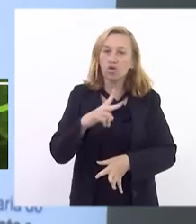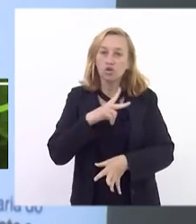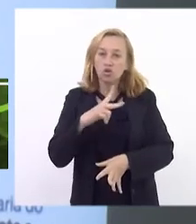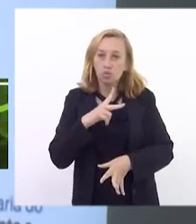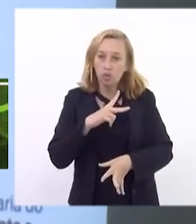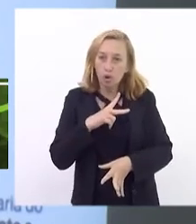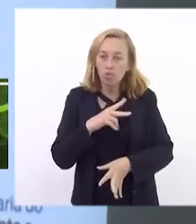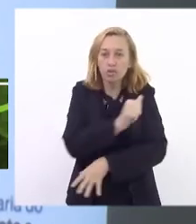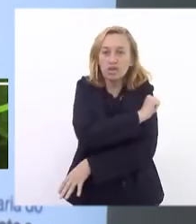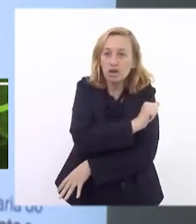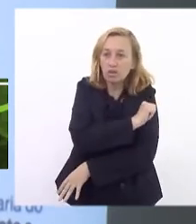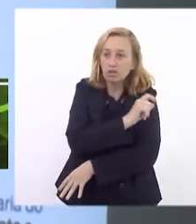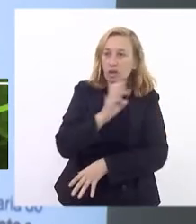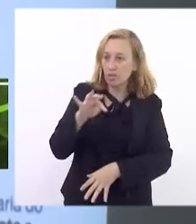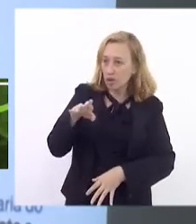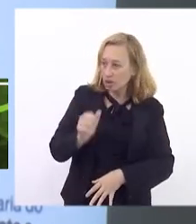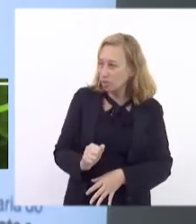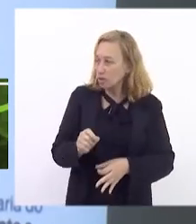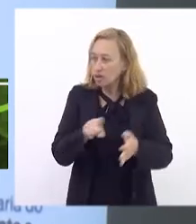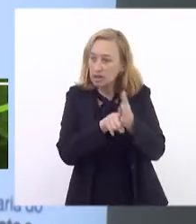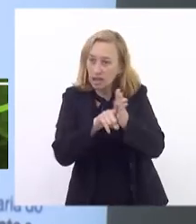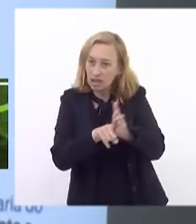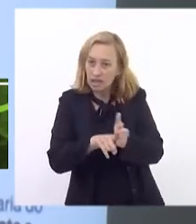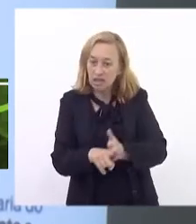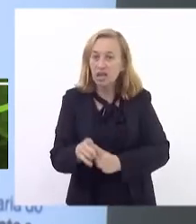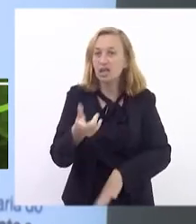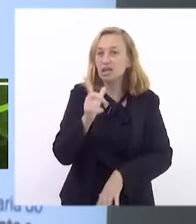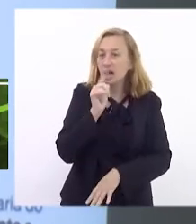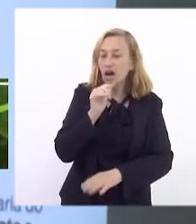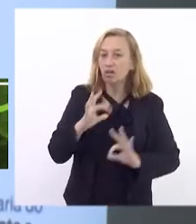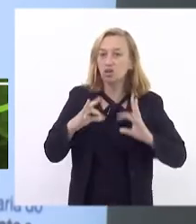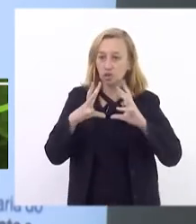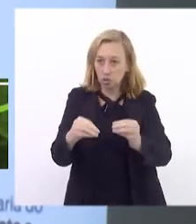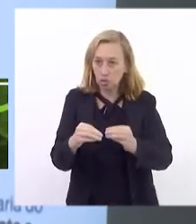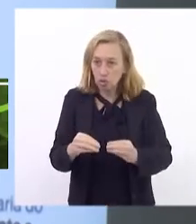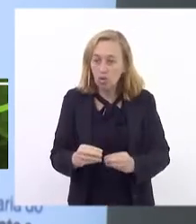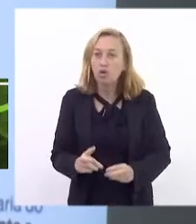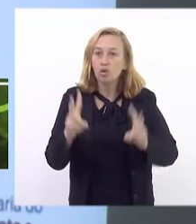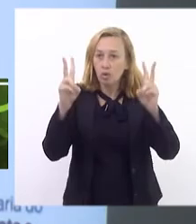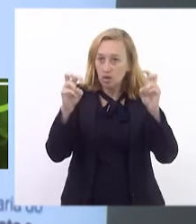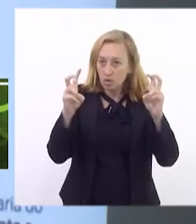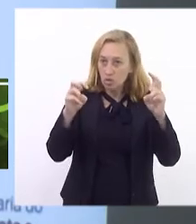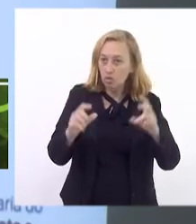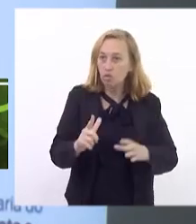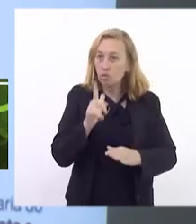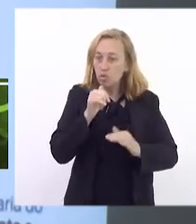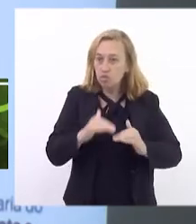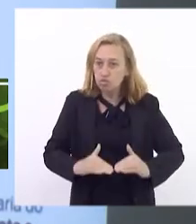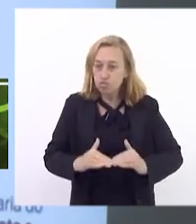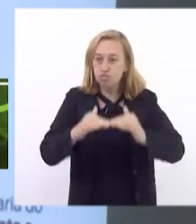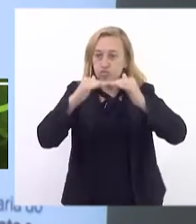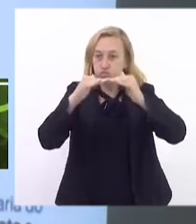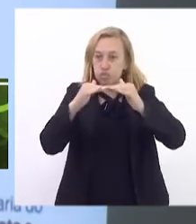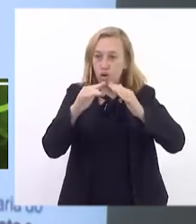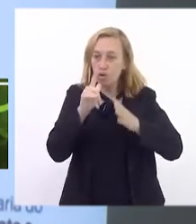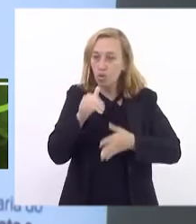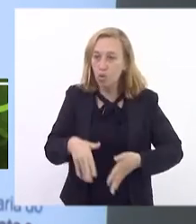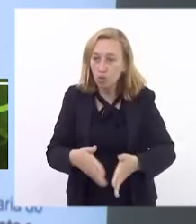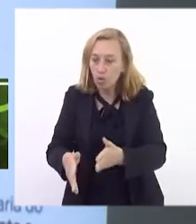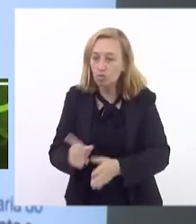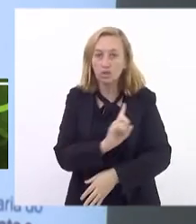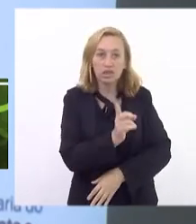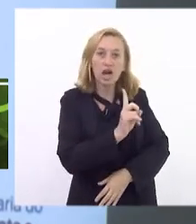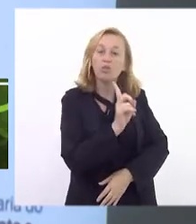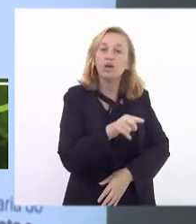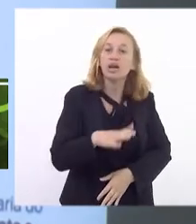com os técnicos ambientais, fazerem análise da água, fazer toda essa intervenção. Ah, a questão é alagamento. Por quê? Por conta do rio? Não, por conta